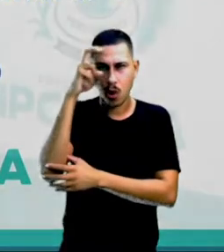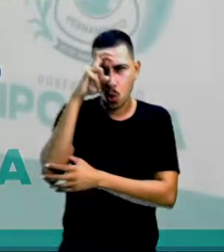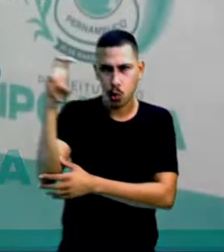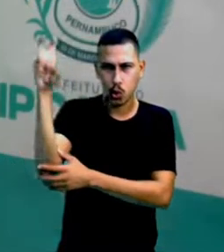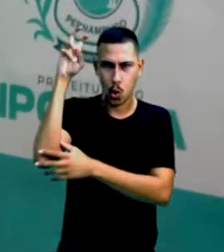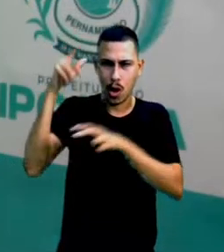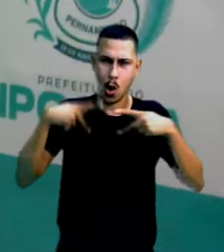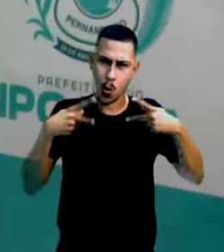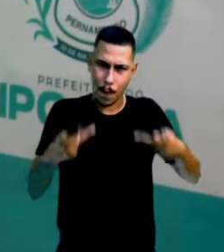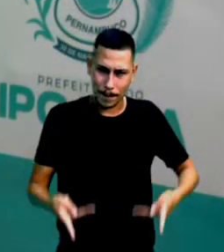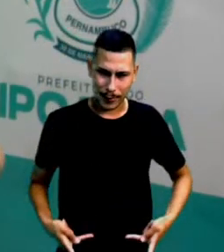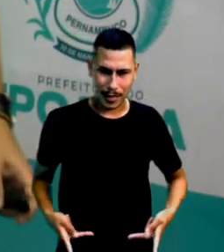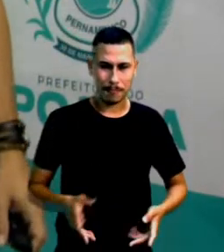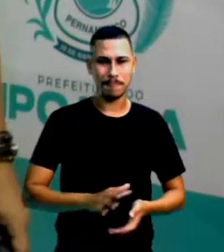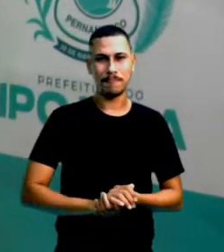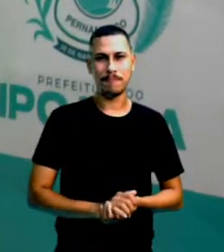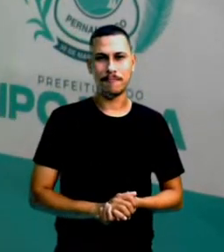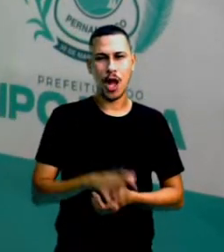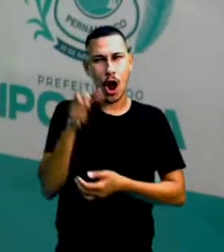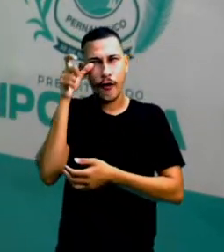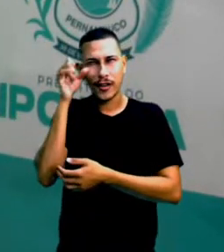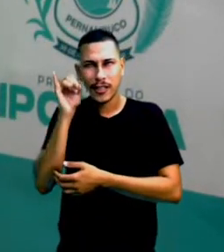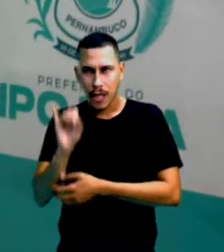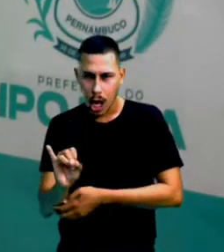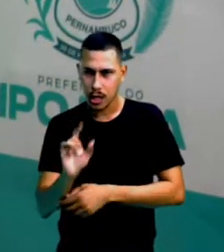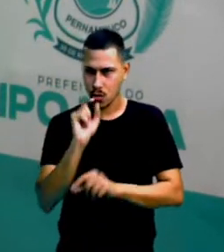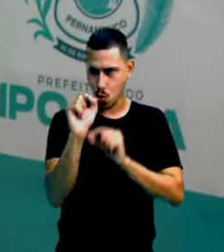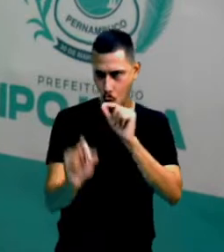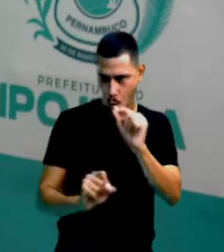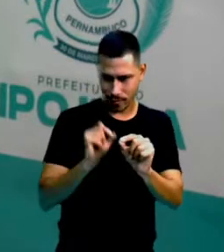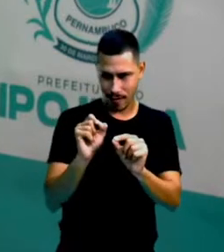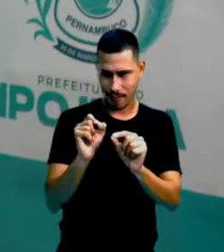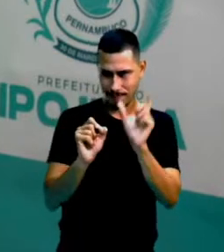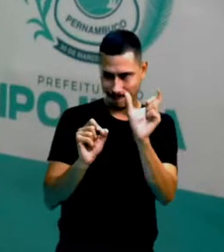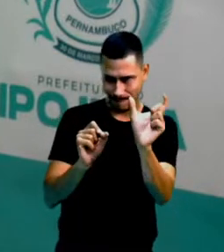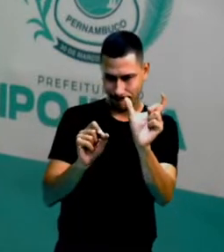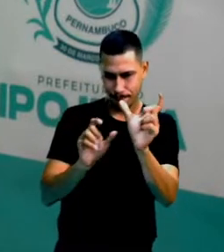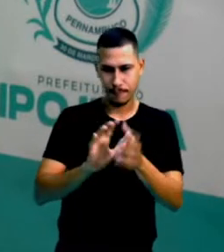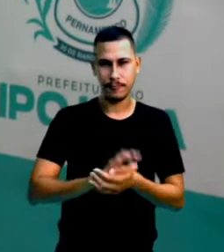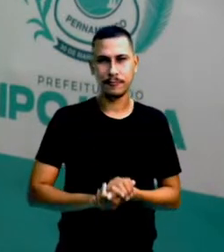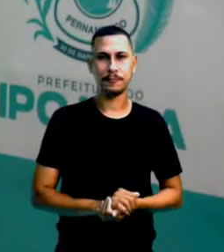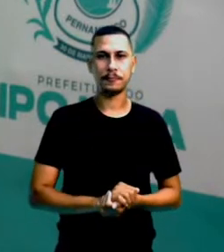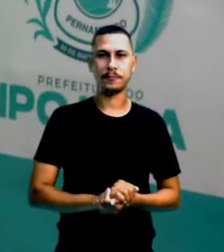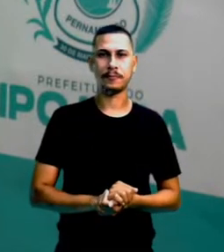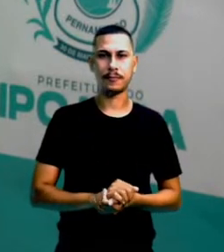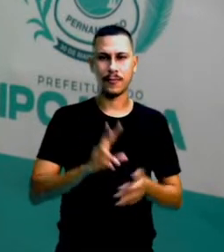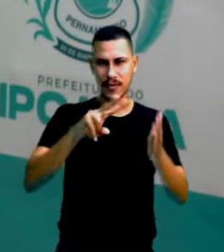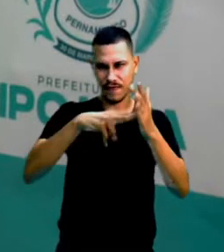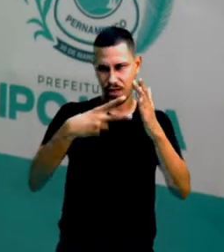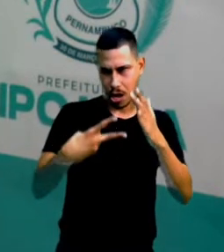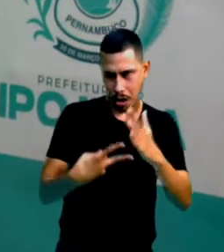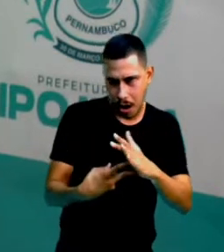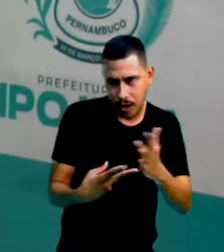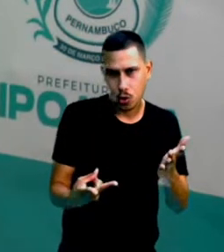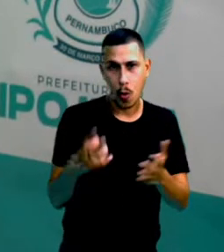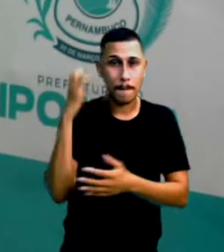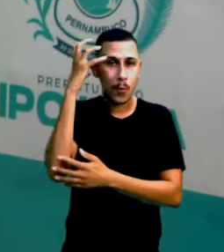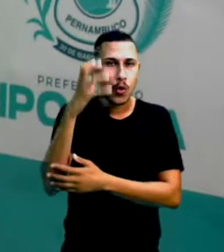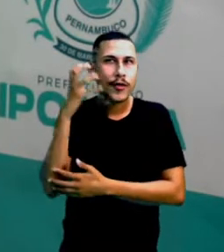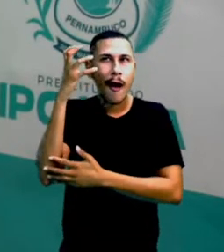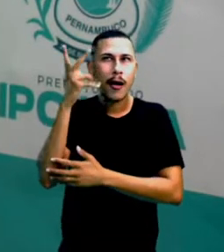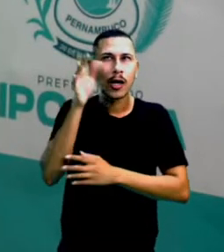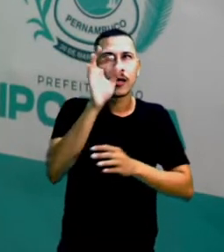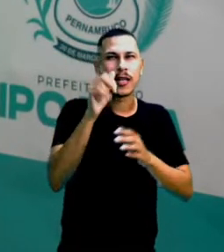vamos lá uma coisa interessante nesse nessa definição é que veja música é